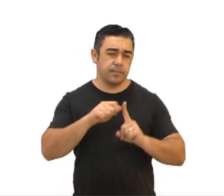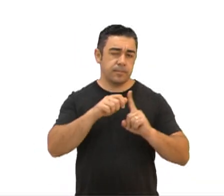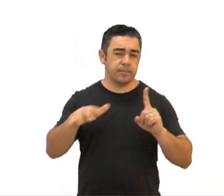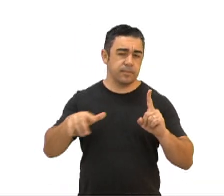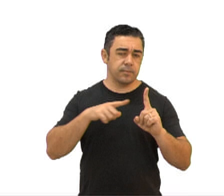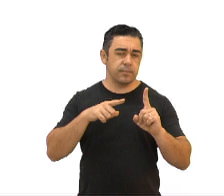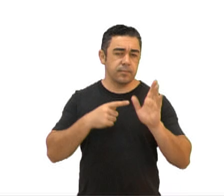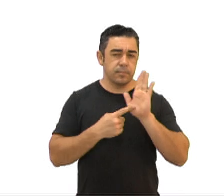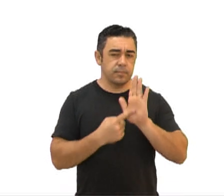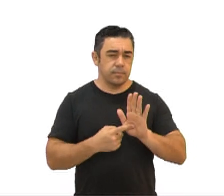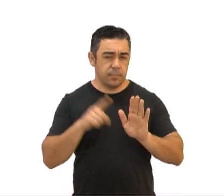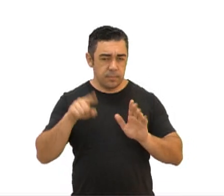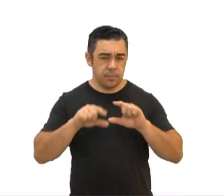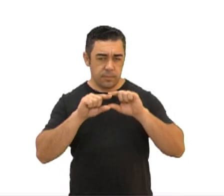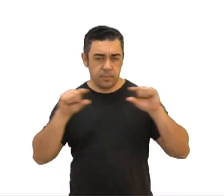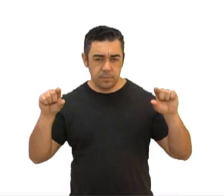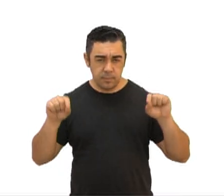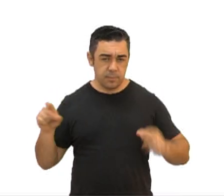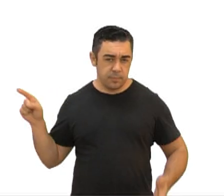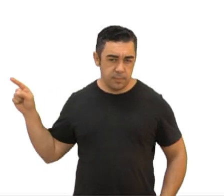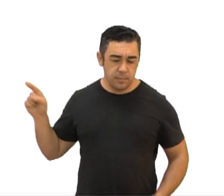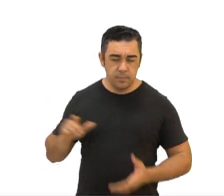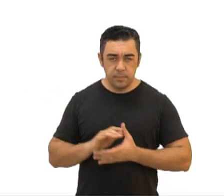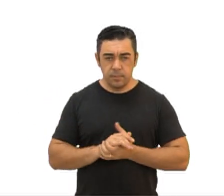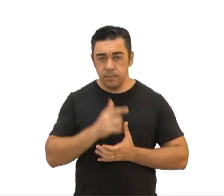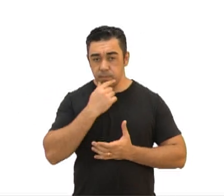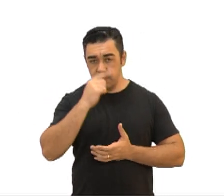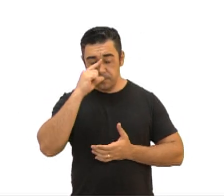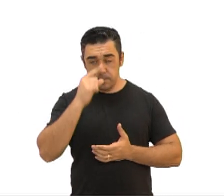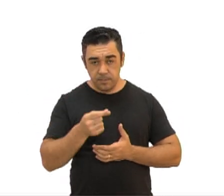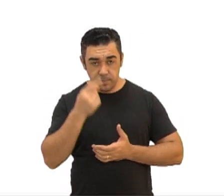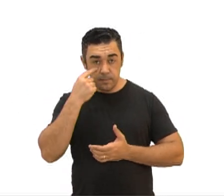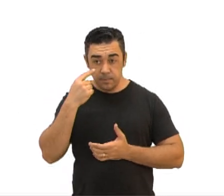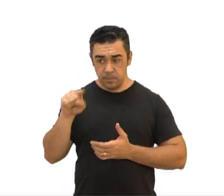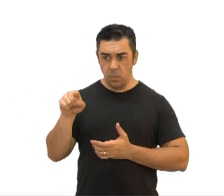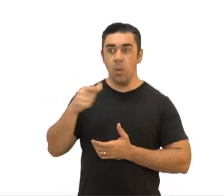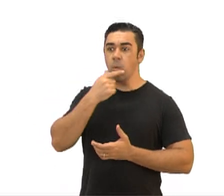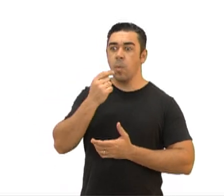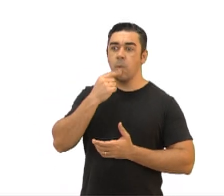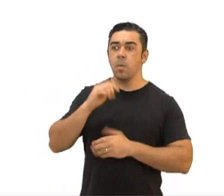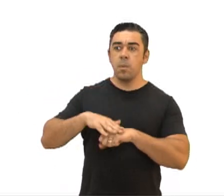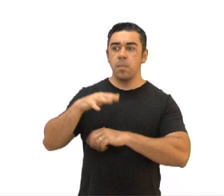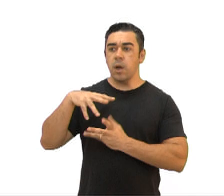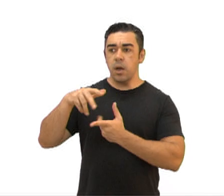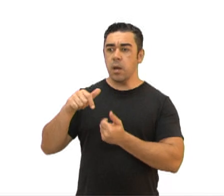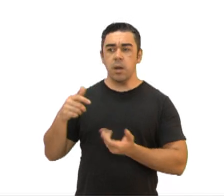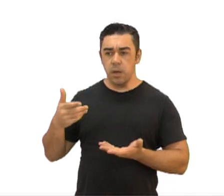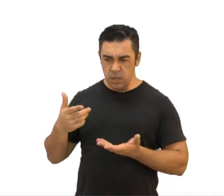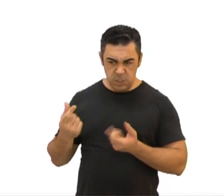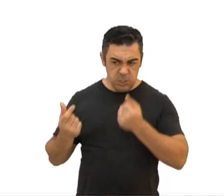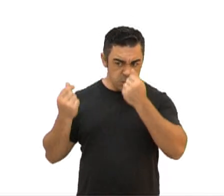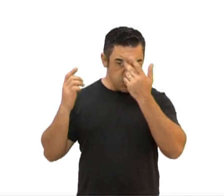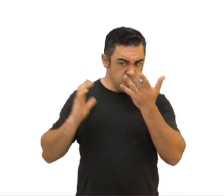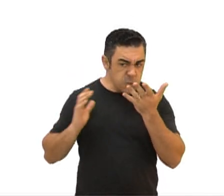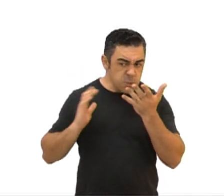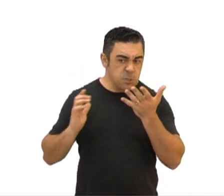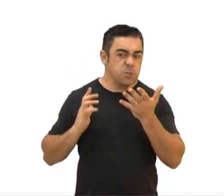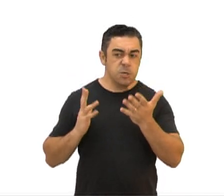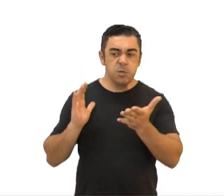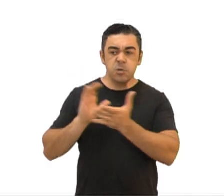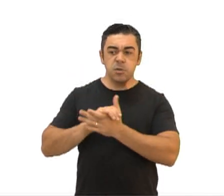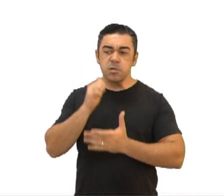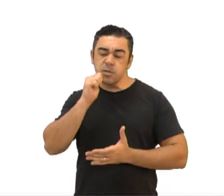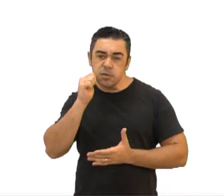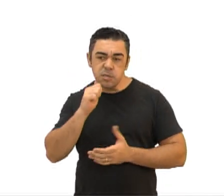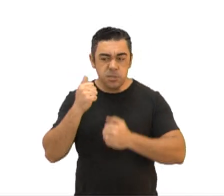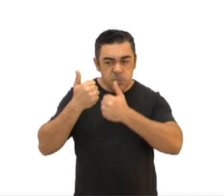está presente nesta frase em destaque? O bruxo, vendo que Aladim se tornara o homem mais rico do mundo e casado com uma princesa doce,